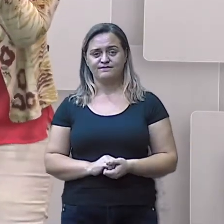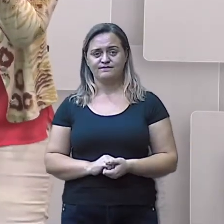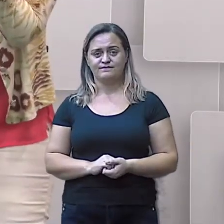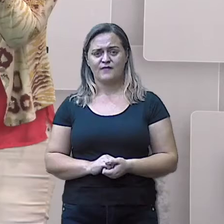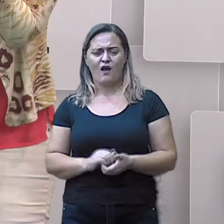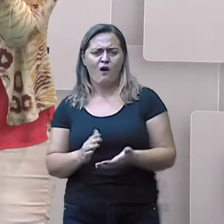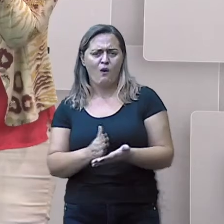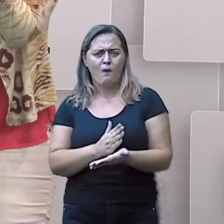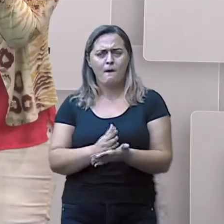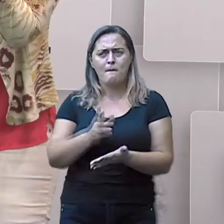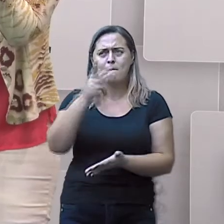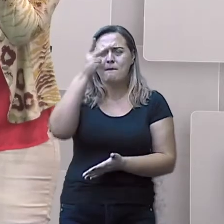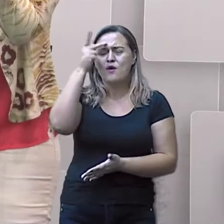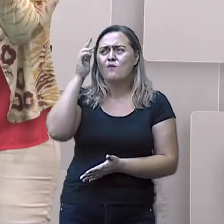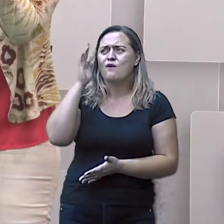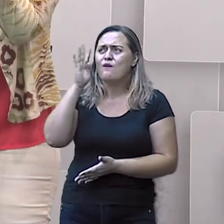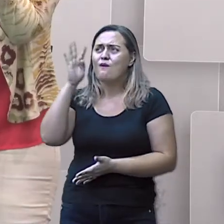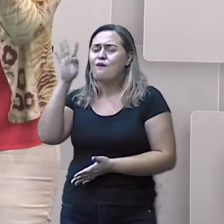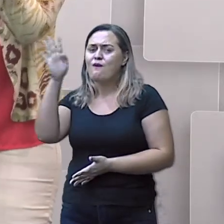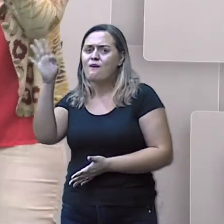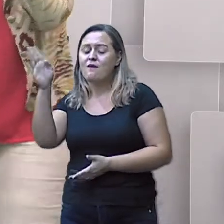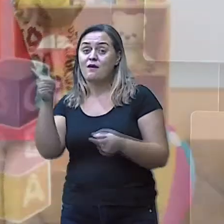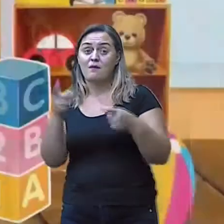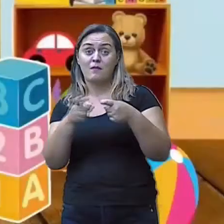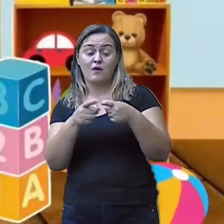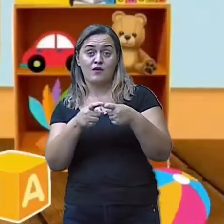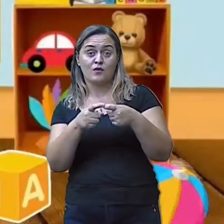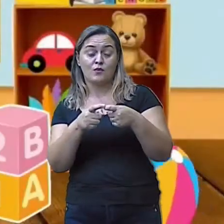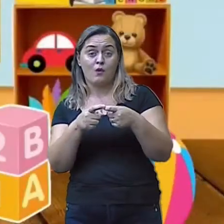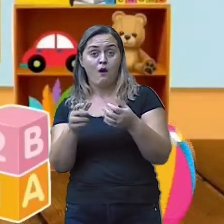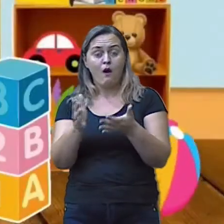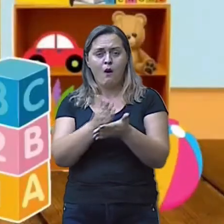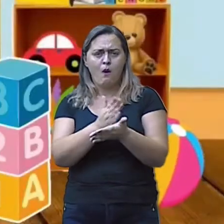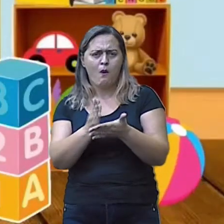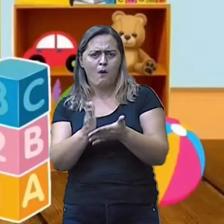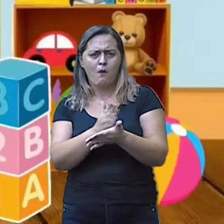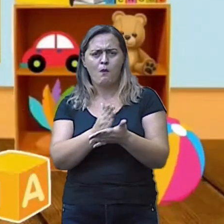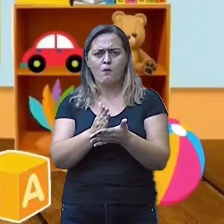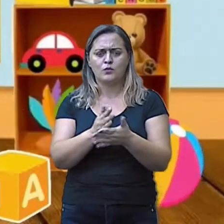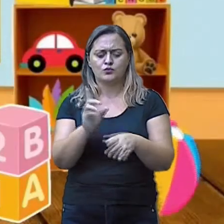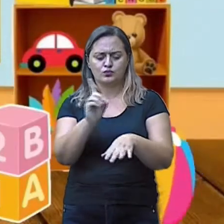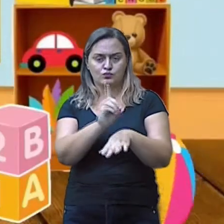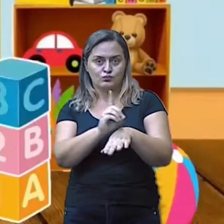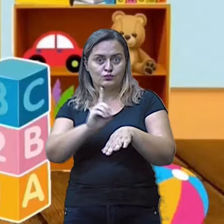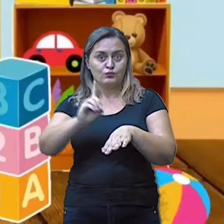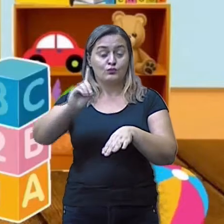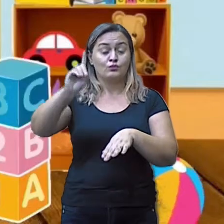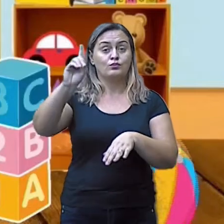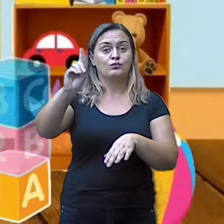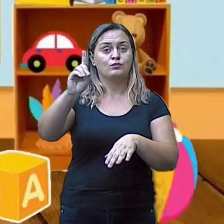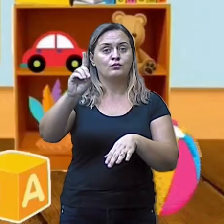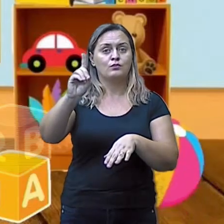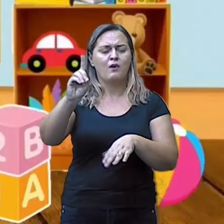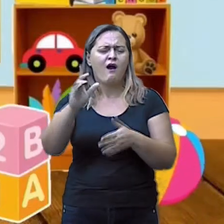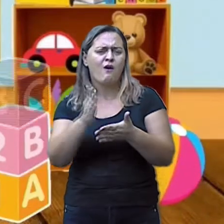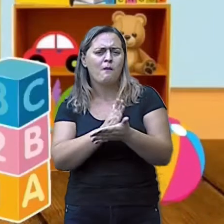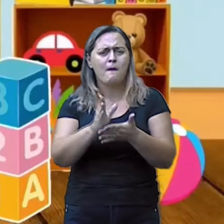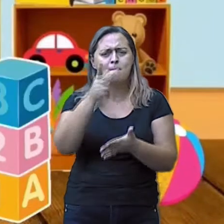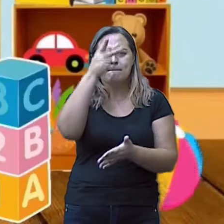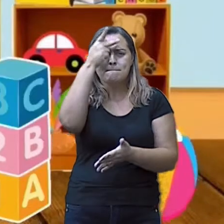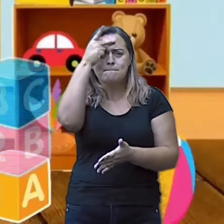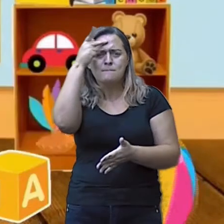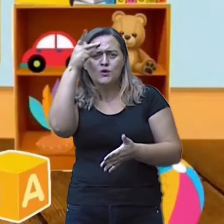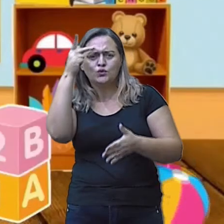tem gente que sonha em ser médico, tem gente que quer ser doutor, tem quem queira